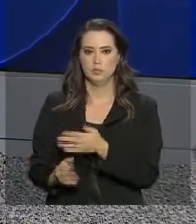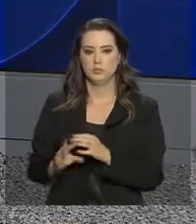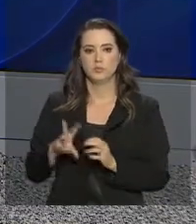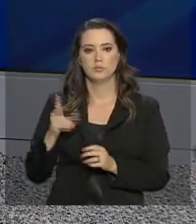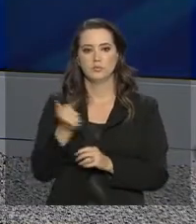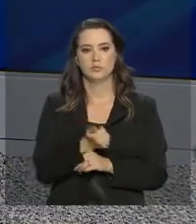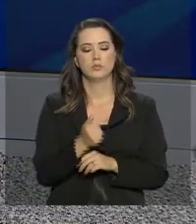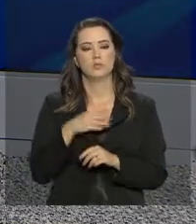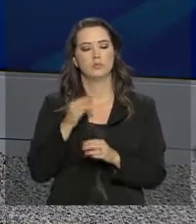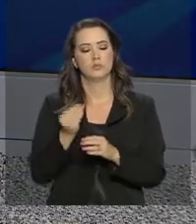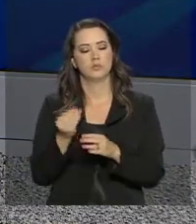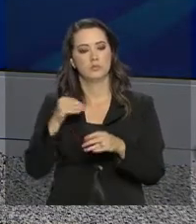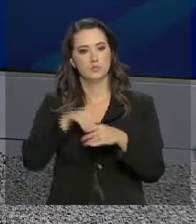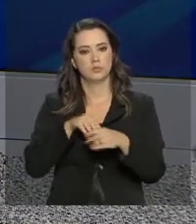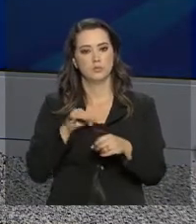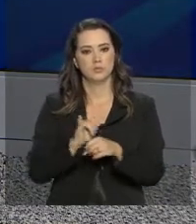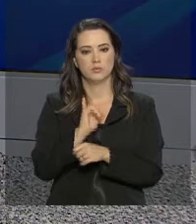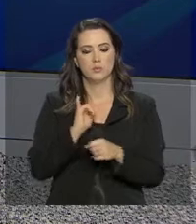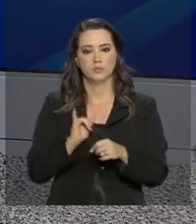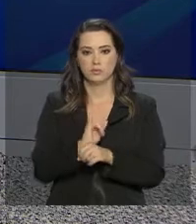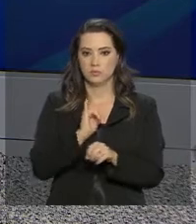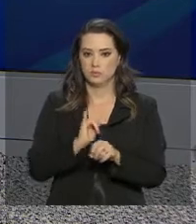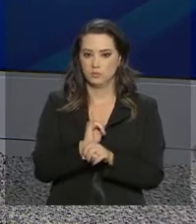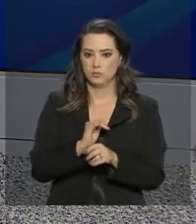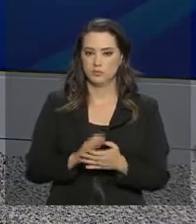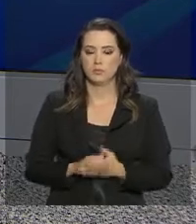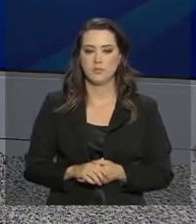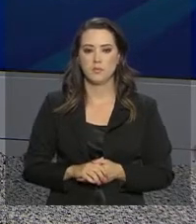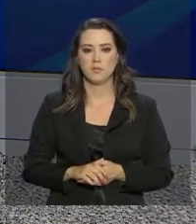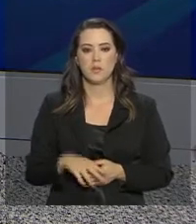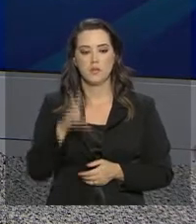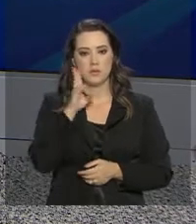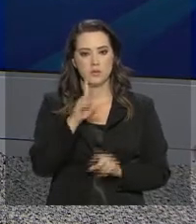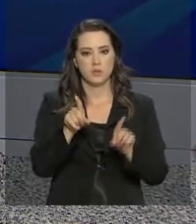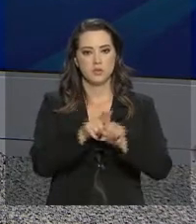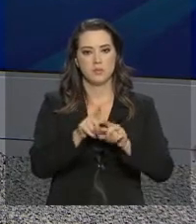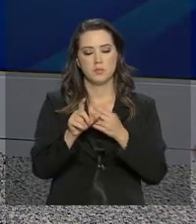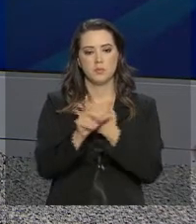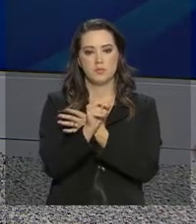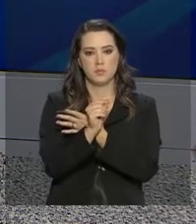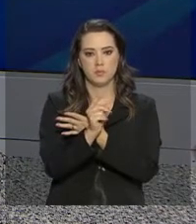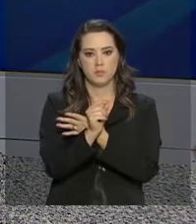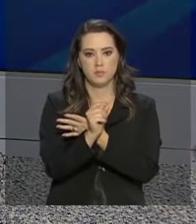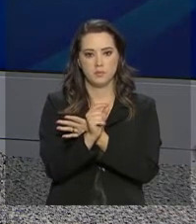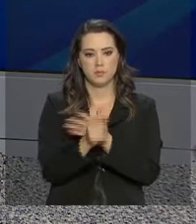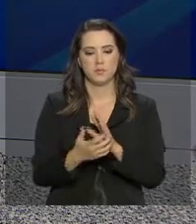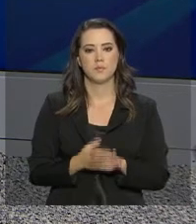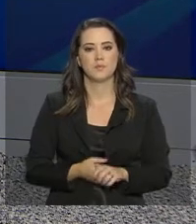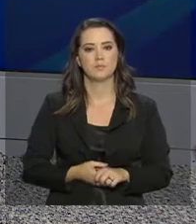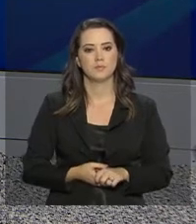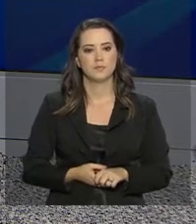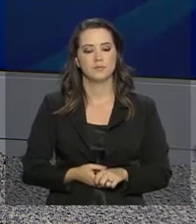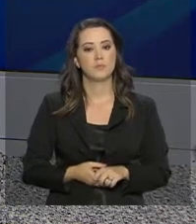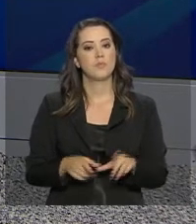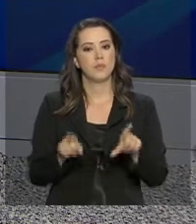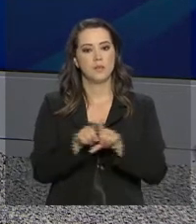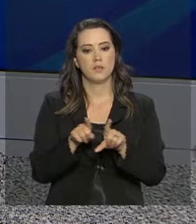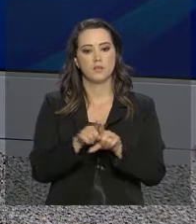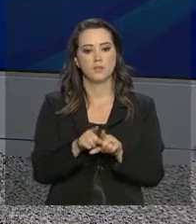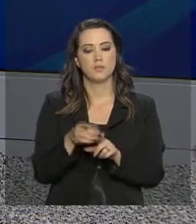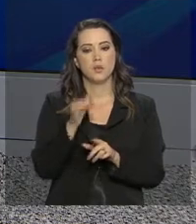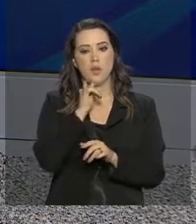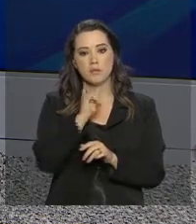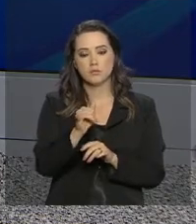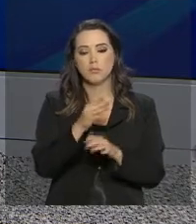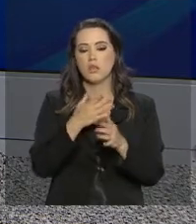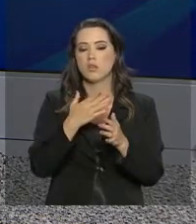e todas as reportagens você pode acessar em nosso canal no youtube acesse também o nosso perfil no twitter e você pode ainda mandar